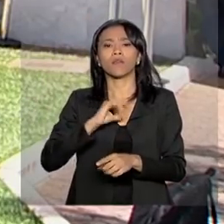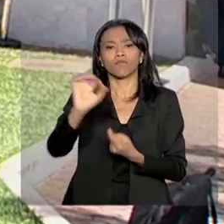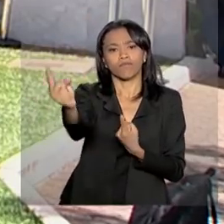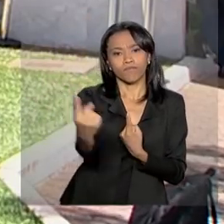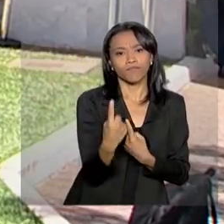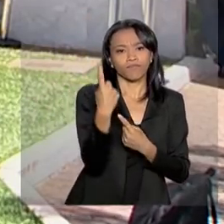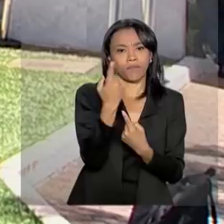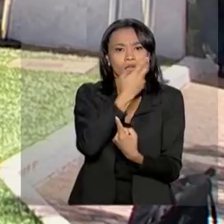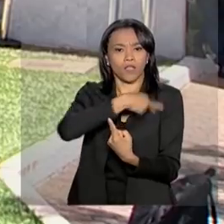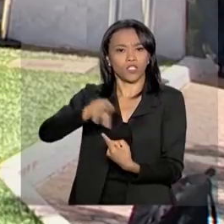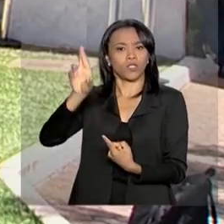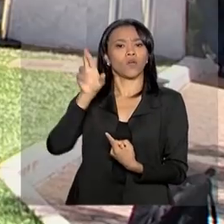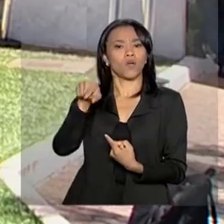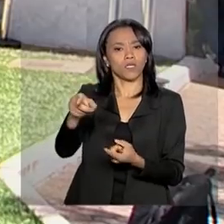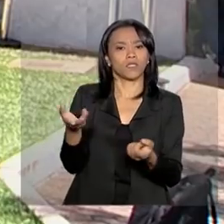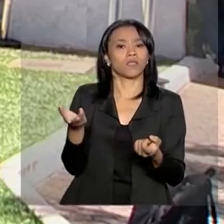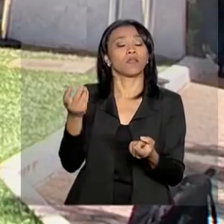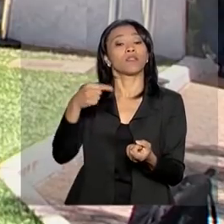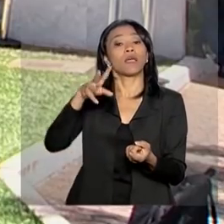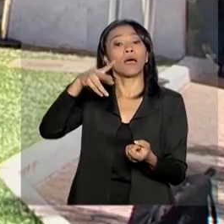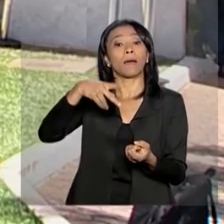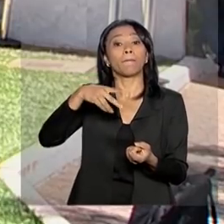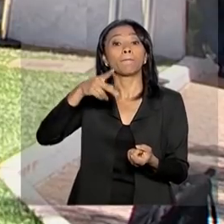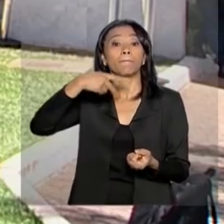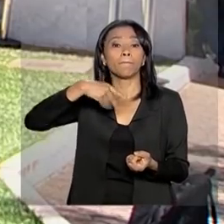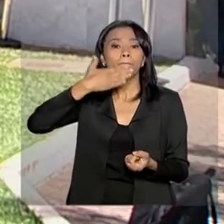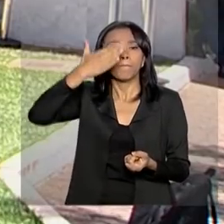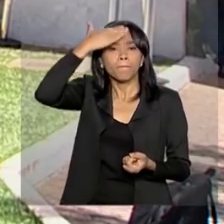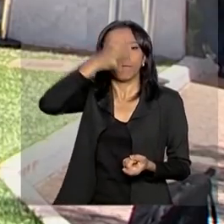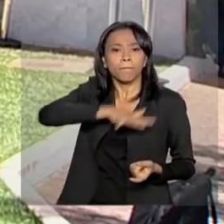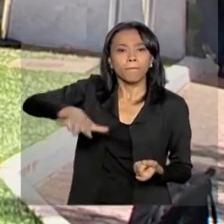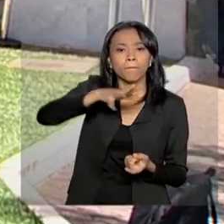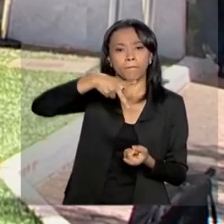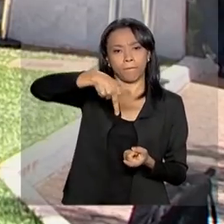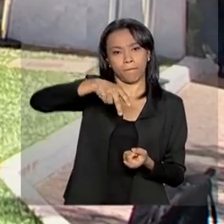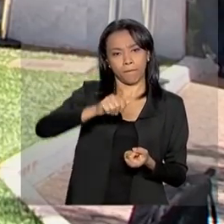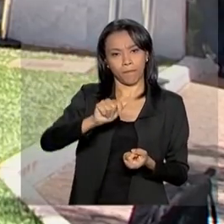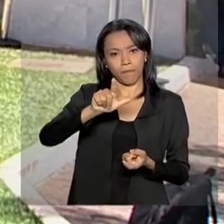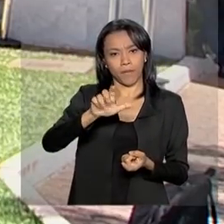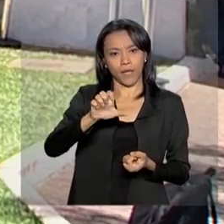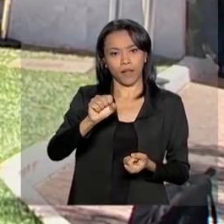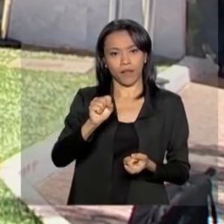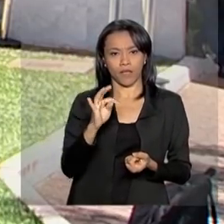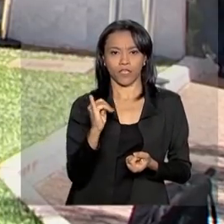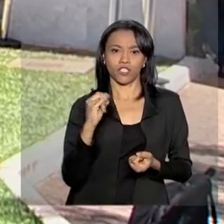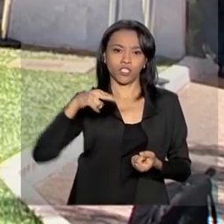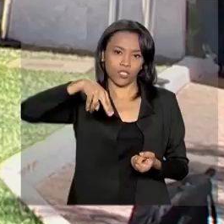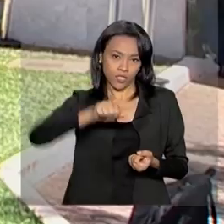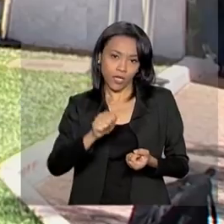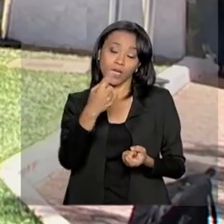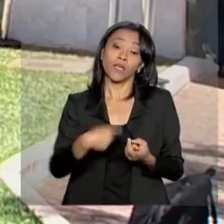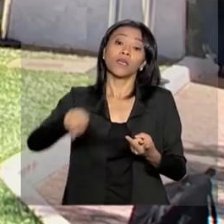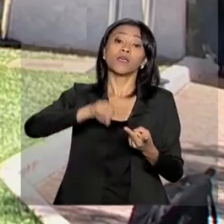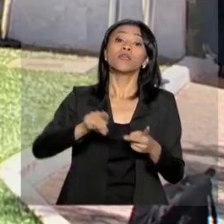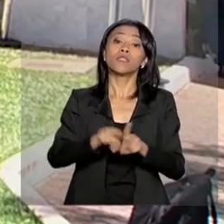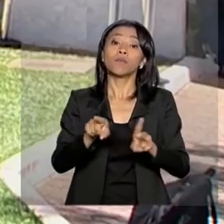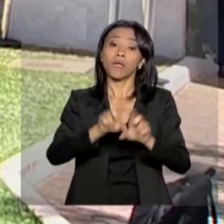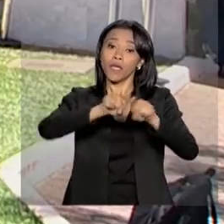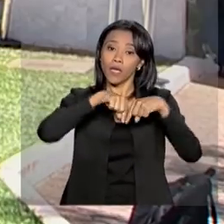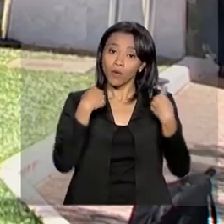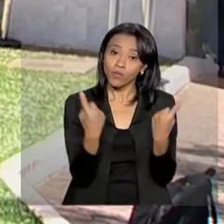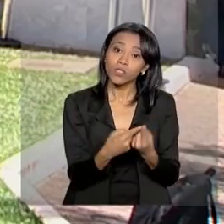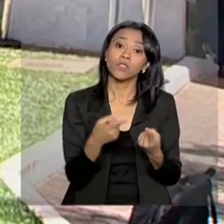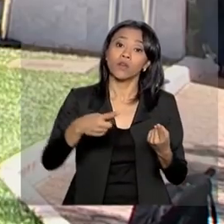autoridades religiosas cristãs da Palestina e também se reúne nesta segunda-feira com executivos do Banco